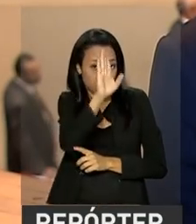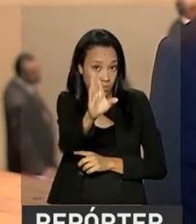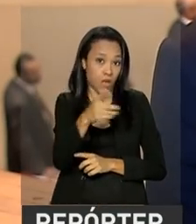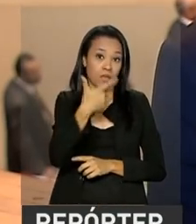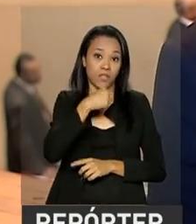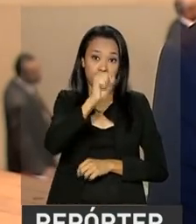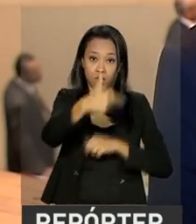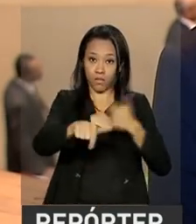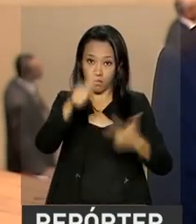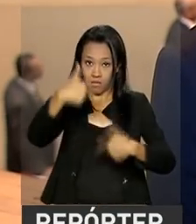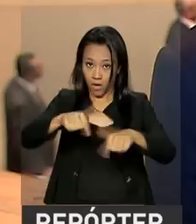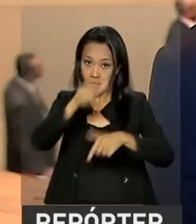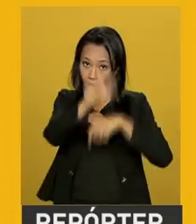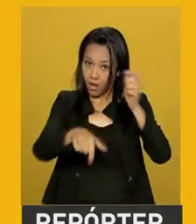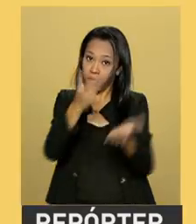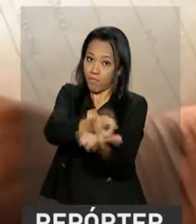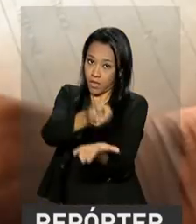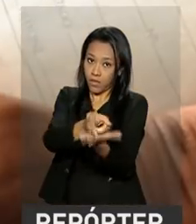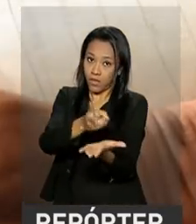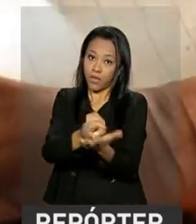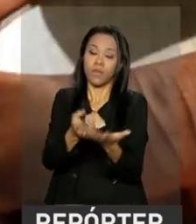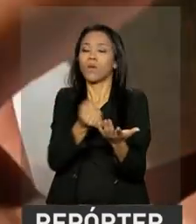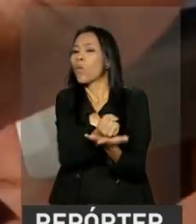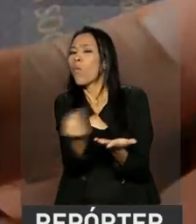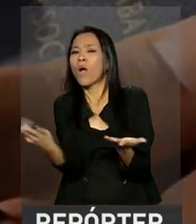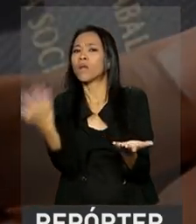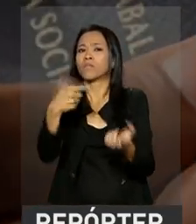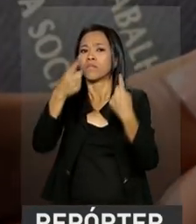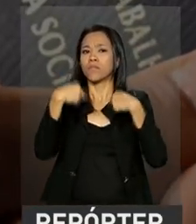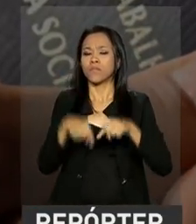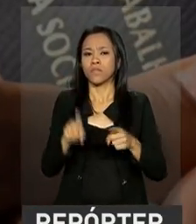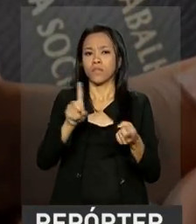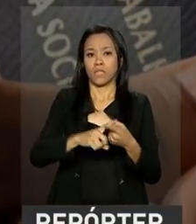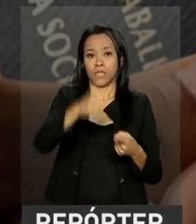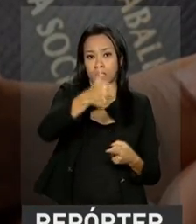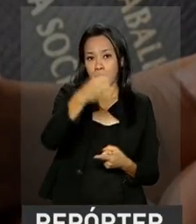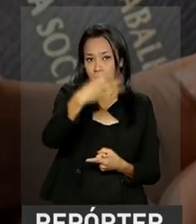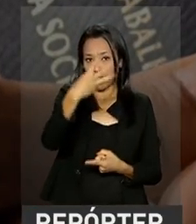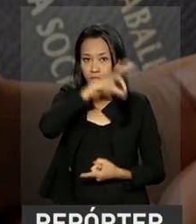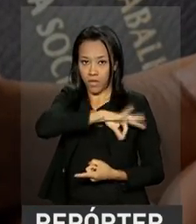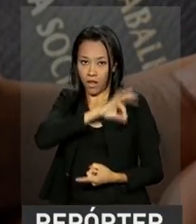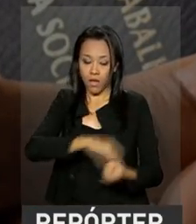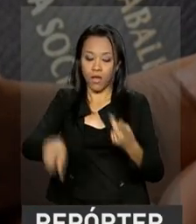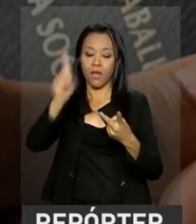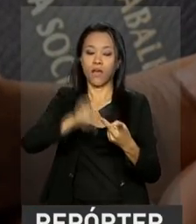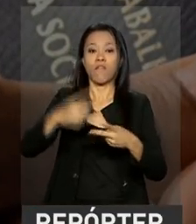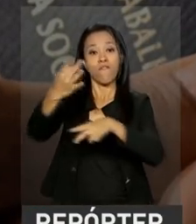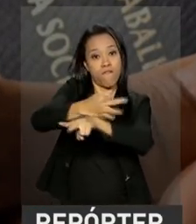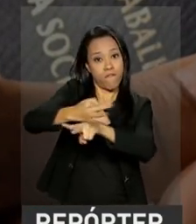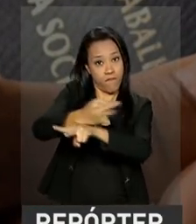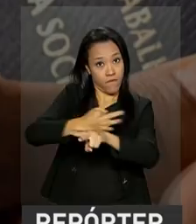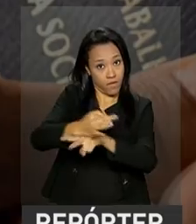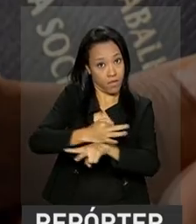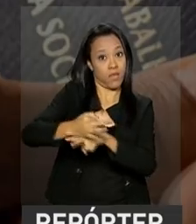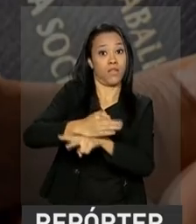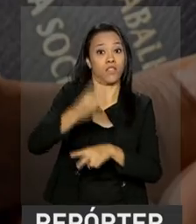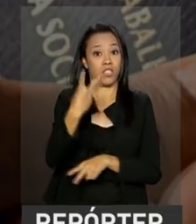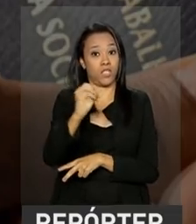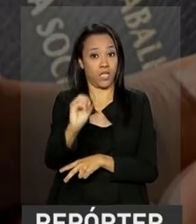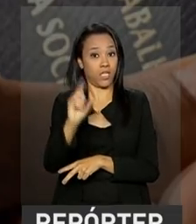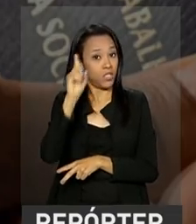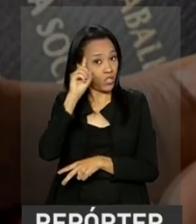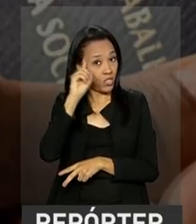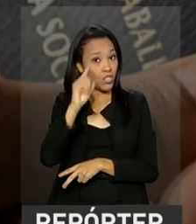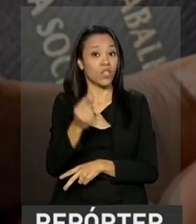estão mantidos entre eles estão o 13º salário férias remuneradas anuais de 30 dias